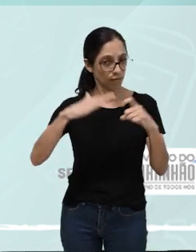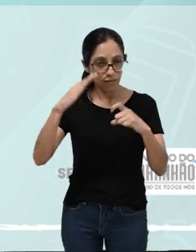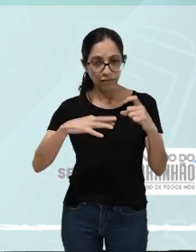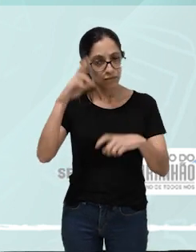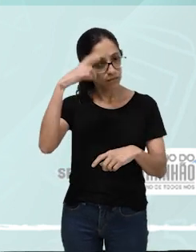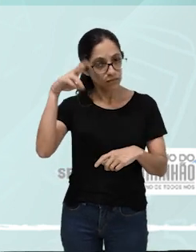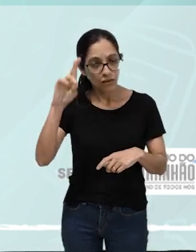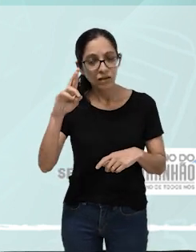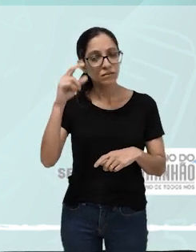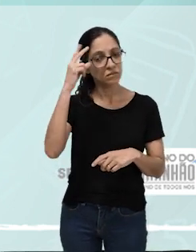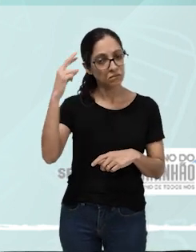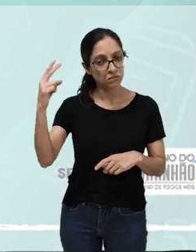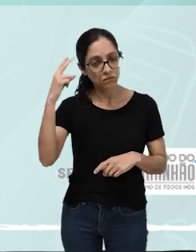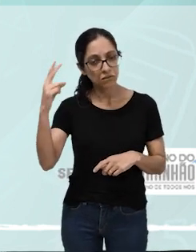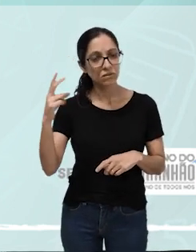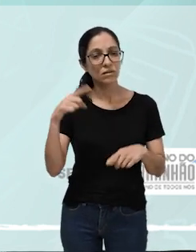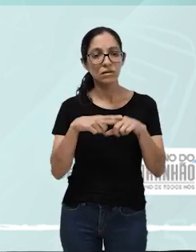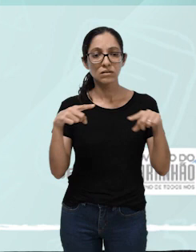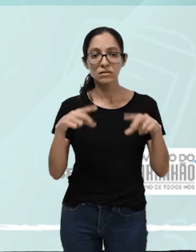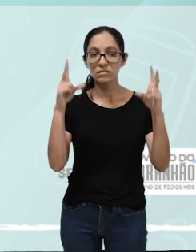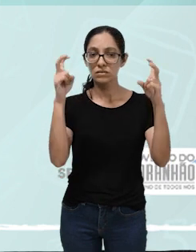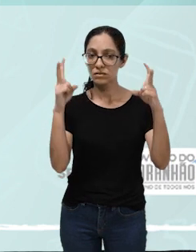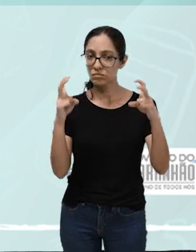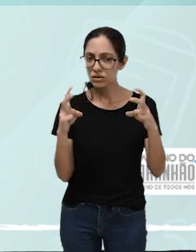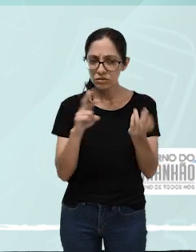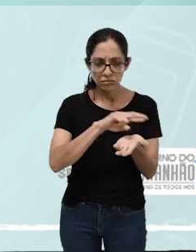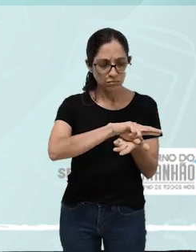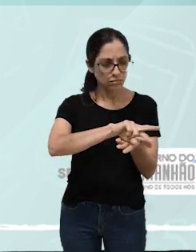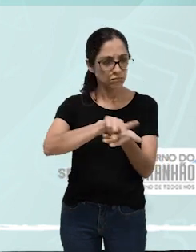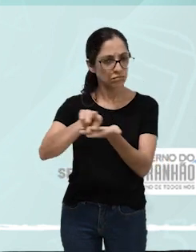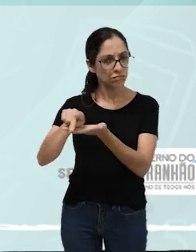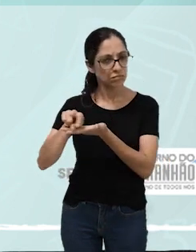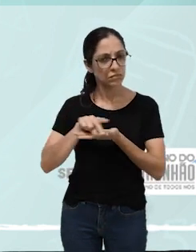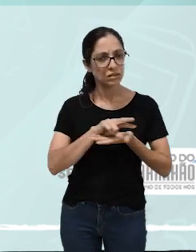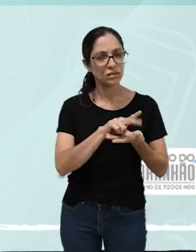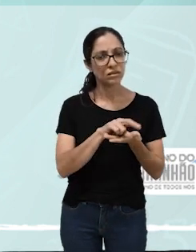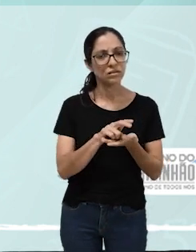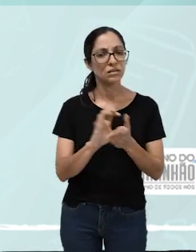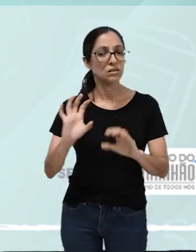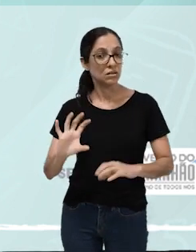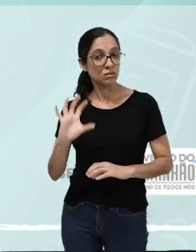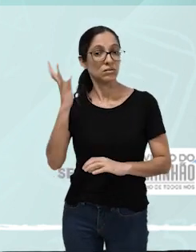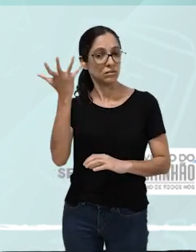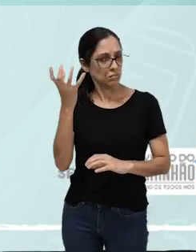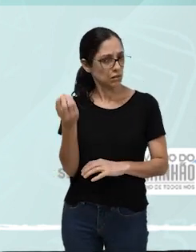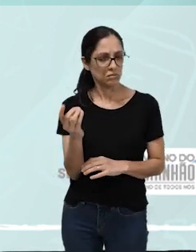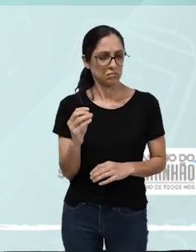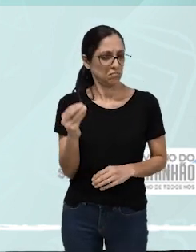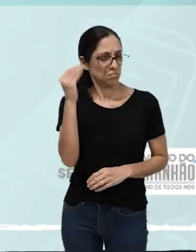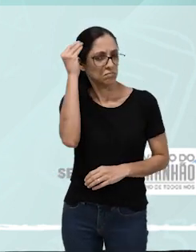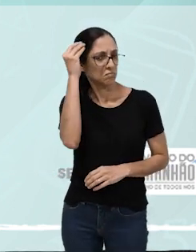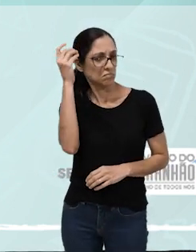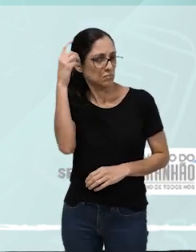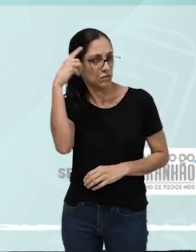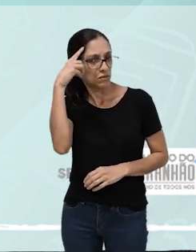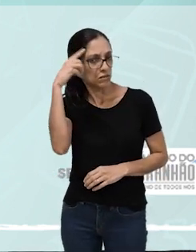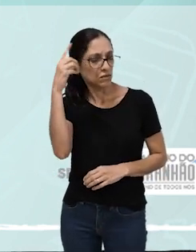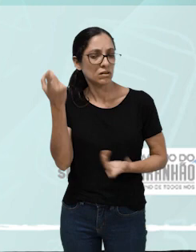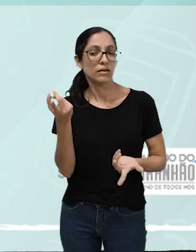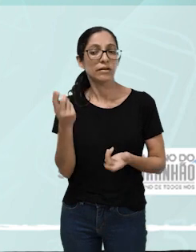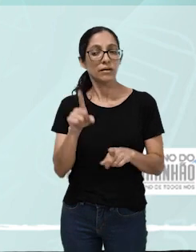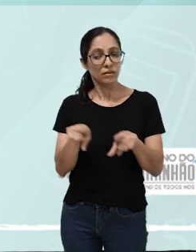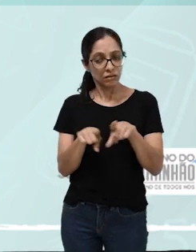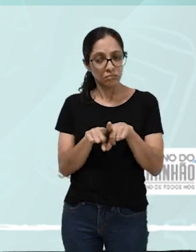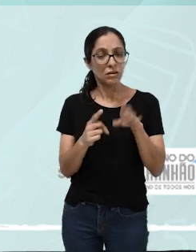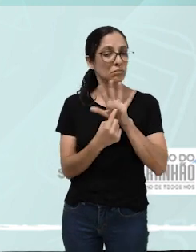e fatos históricos mas suas temáticas são as mais diversas desde o acontecimento S do cotidiano e a vida do povo